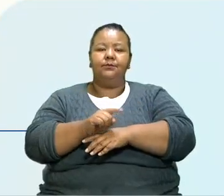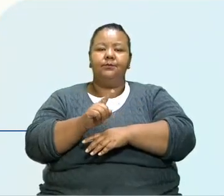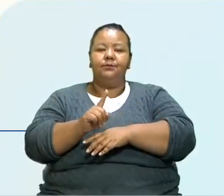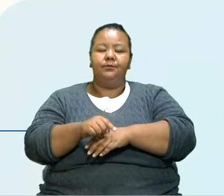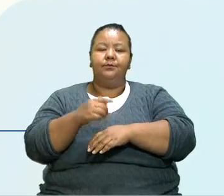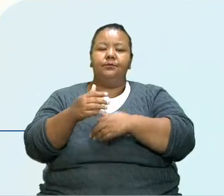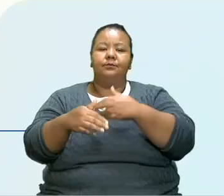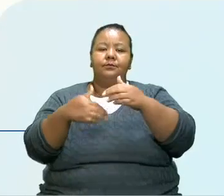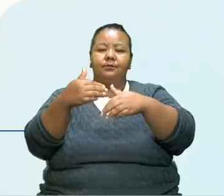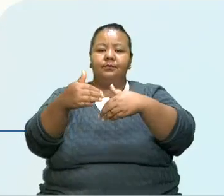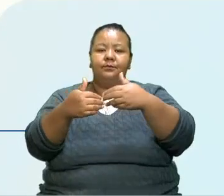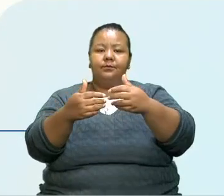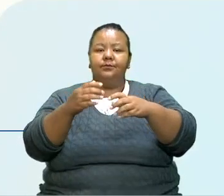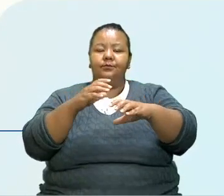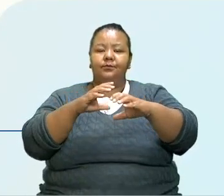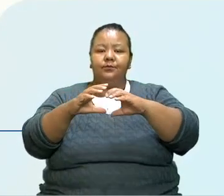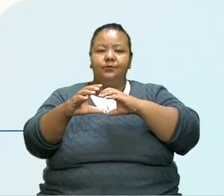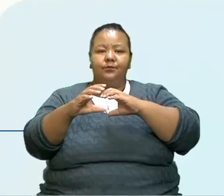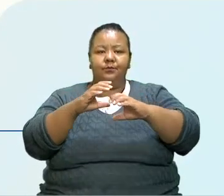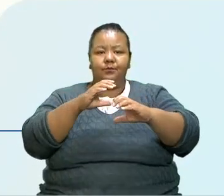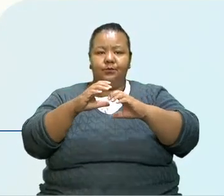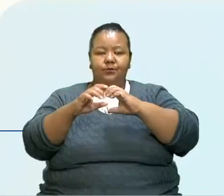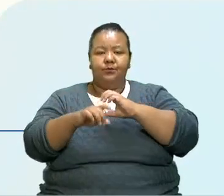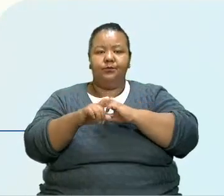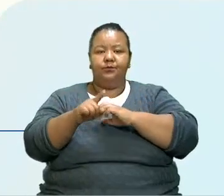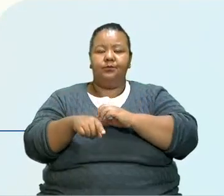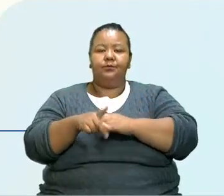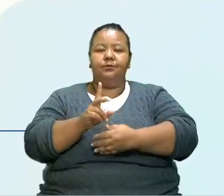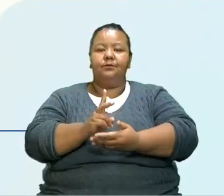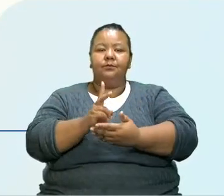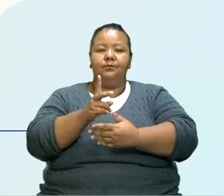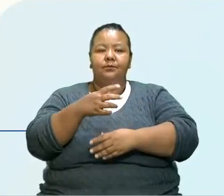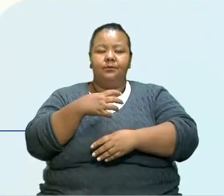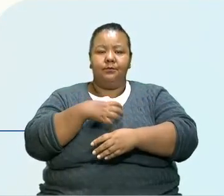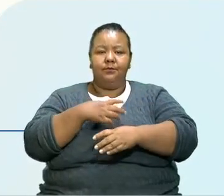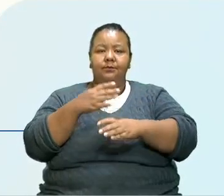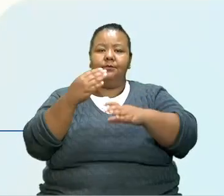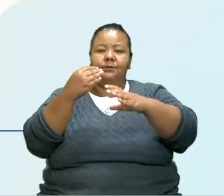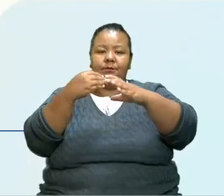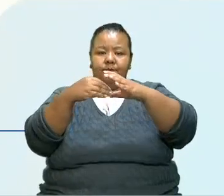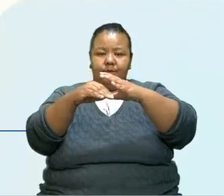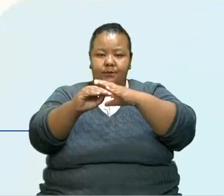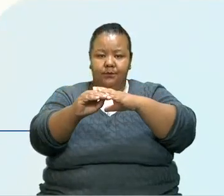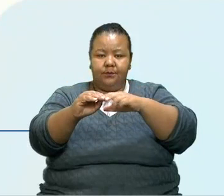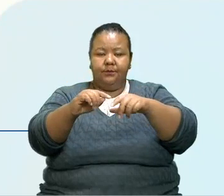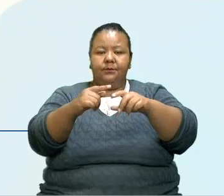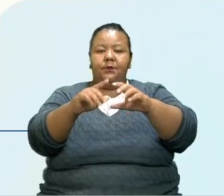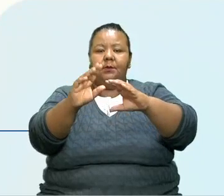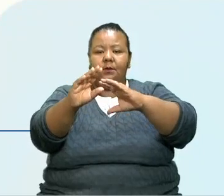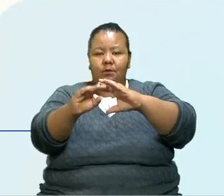é meu processo de comunicação. Então, da mesma maneira que a mensagem vai, ela também